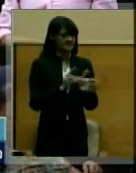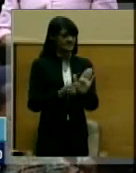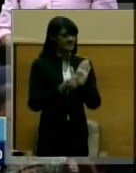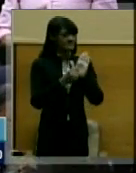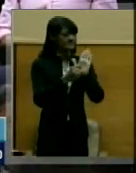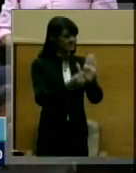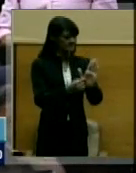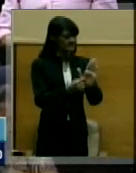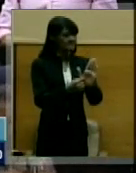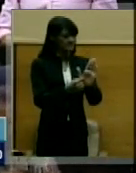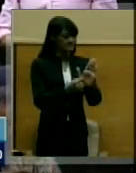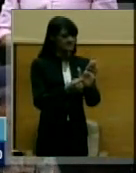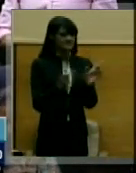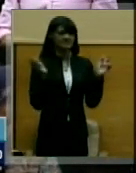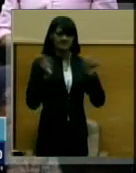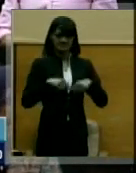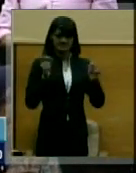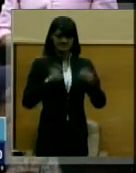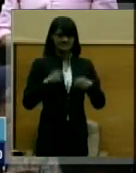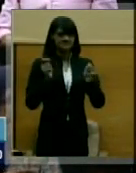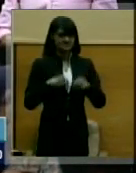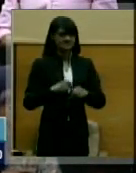manifestação do capacitismo.